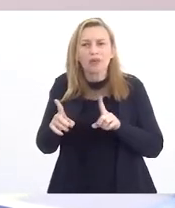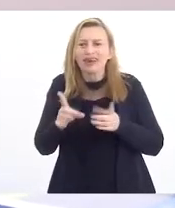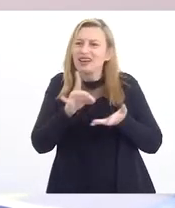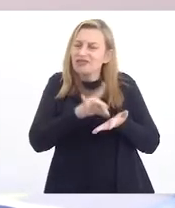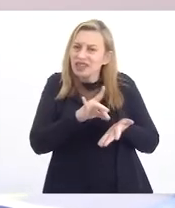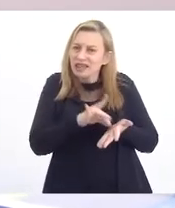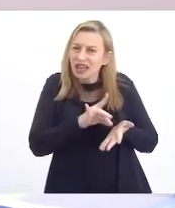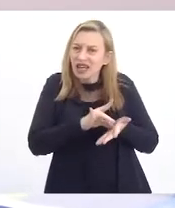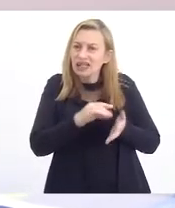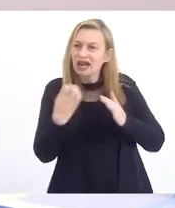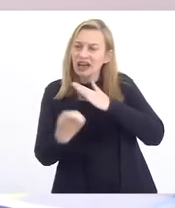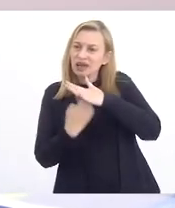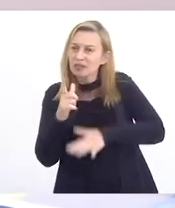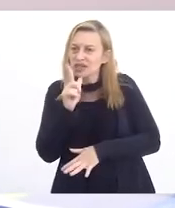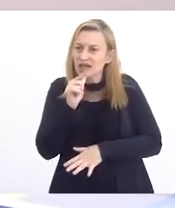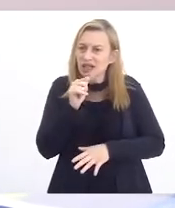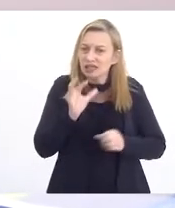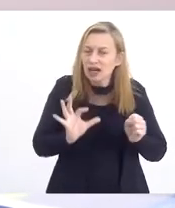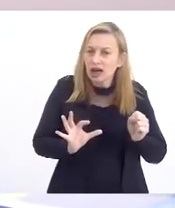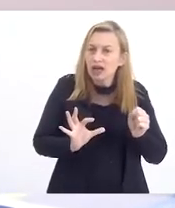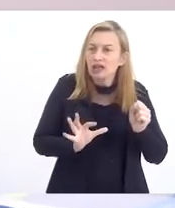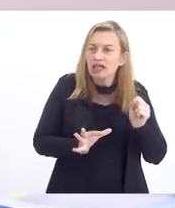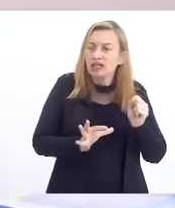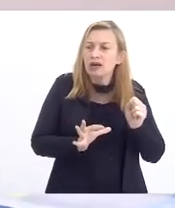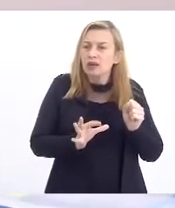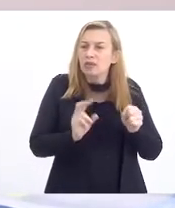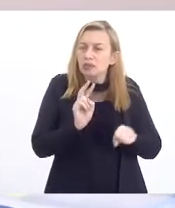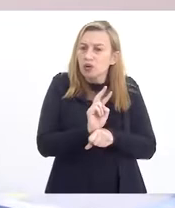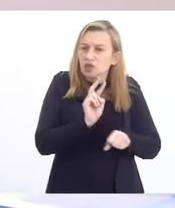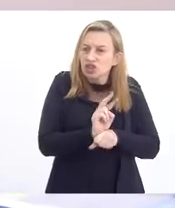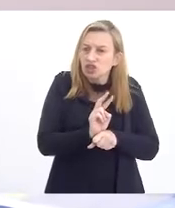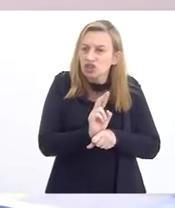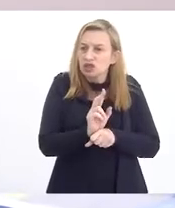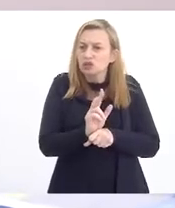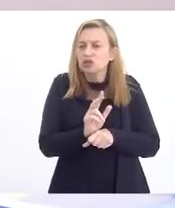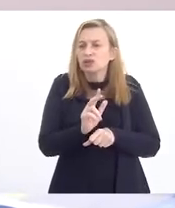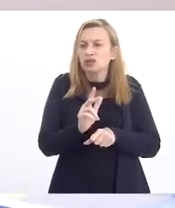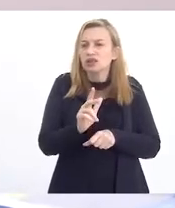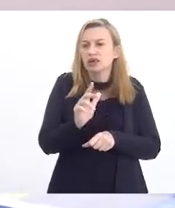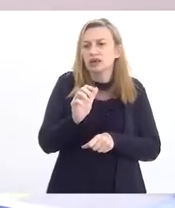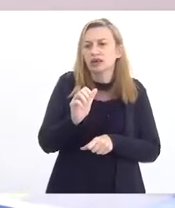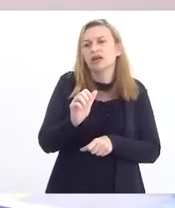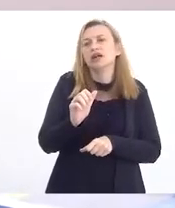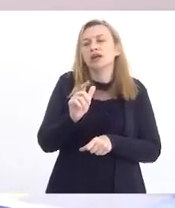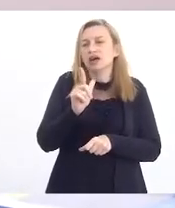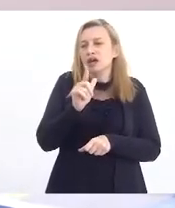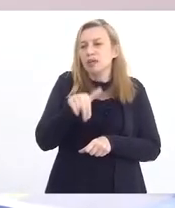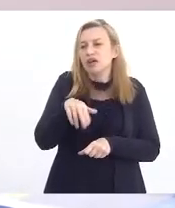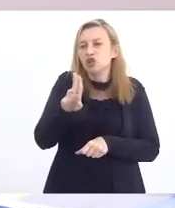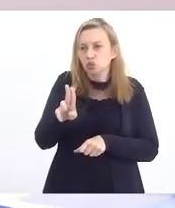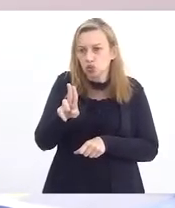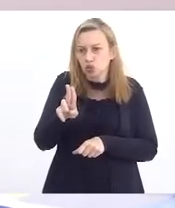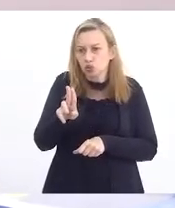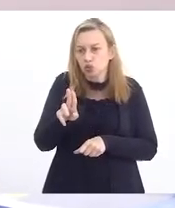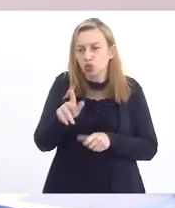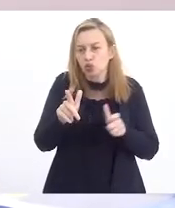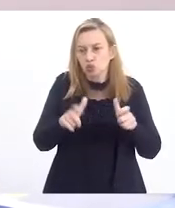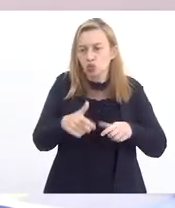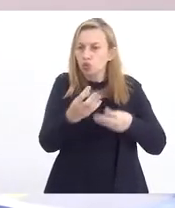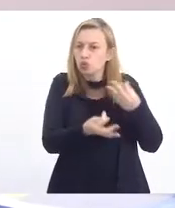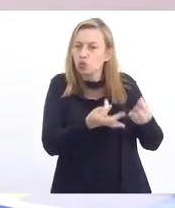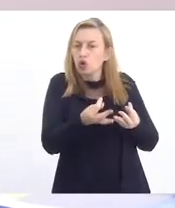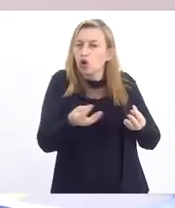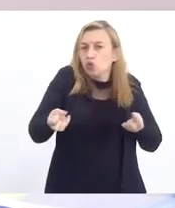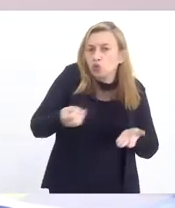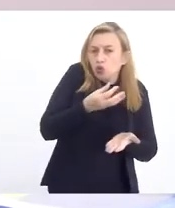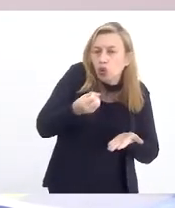está protegendo a tomada d'água do Guandu para abastecer 9 milhões de pessoas, fazer uma proteção. A gente está fazendo um novo